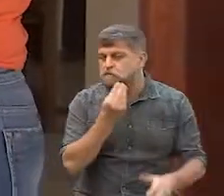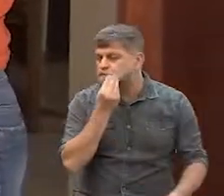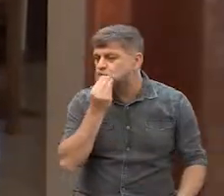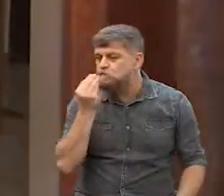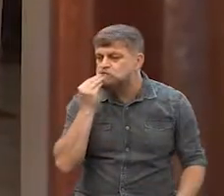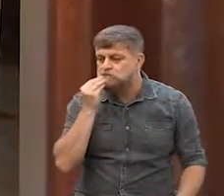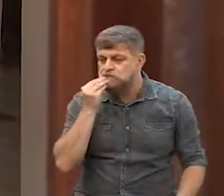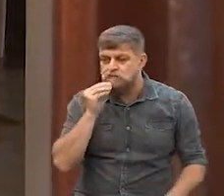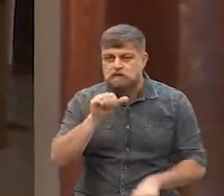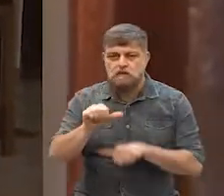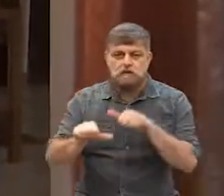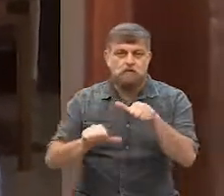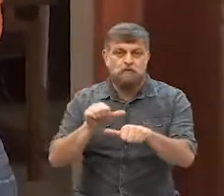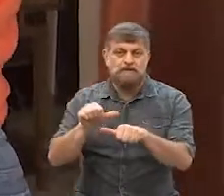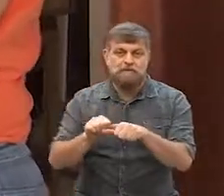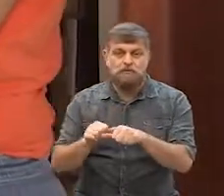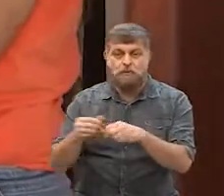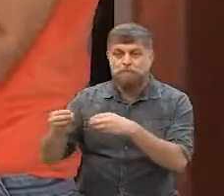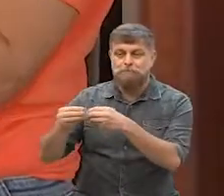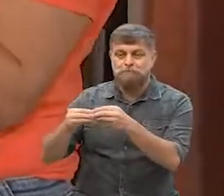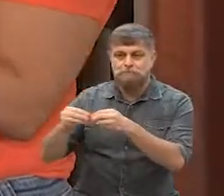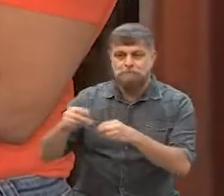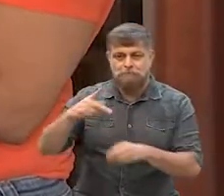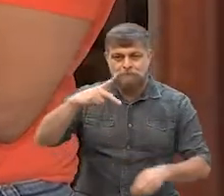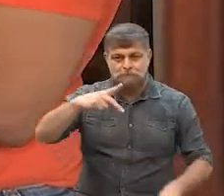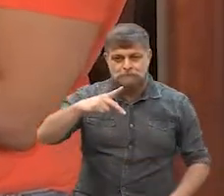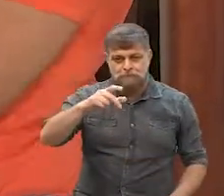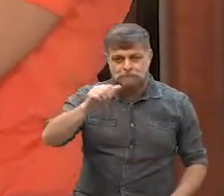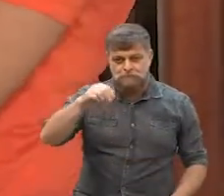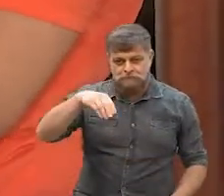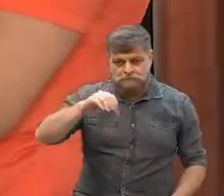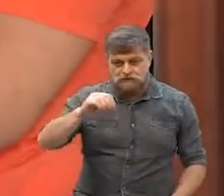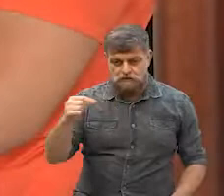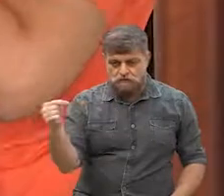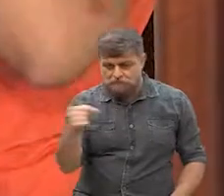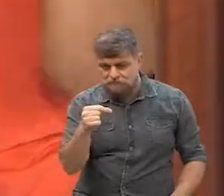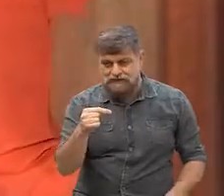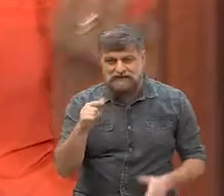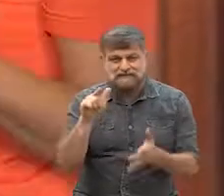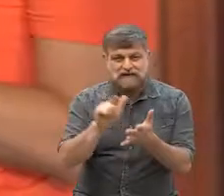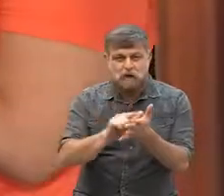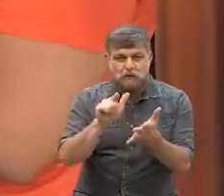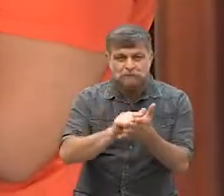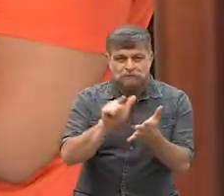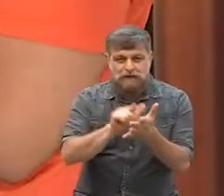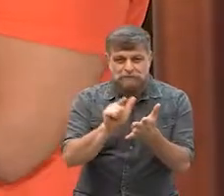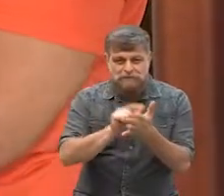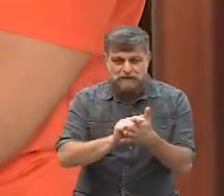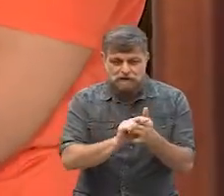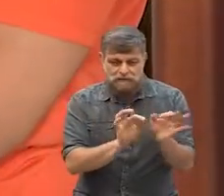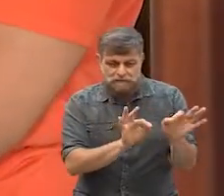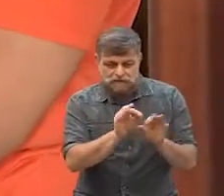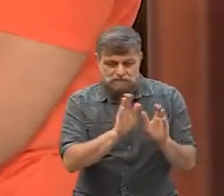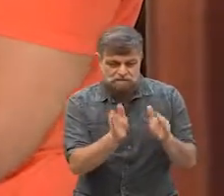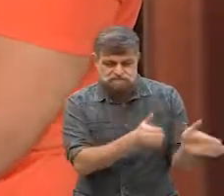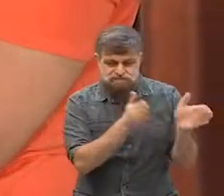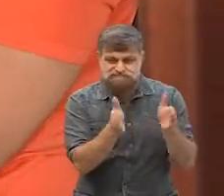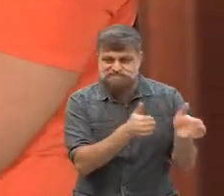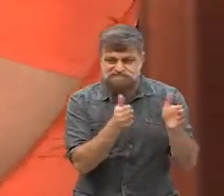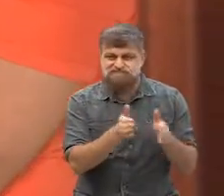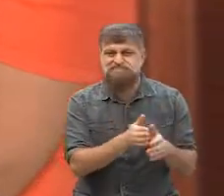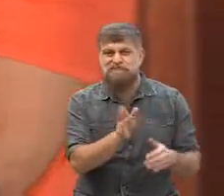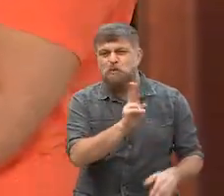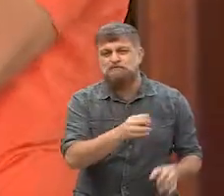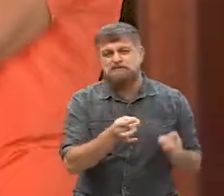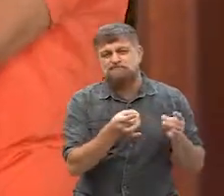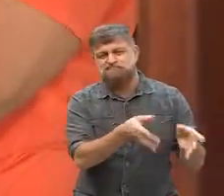de pano. Mas eu gasto água para lavar, mas o papel gasta muita água para ser feito, então compensa. Você vai